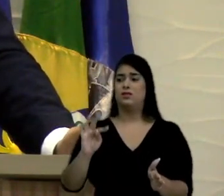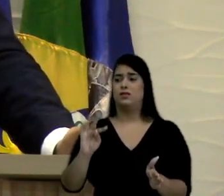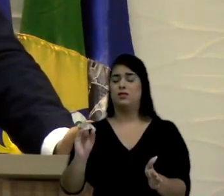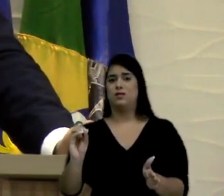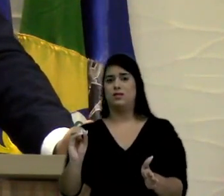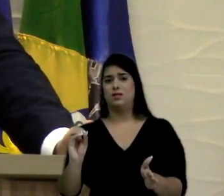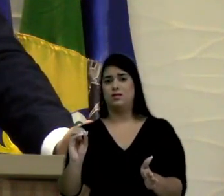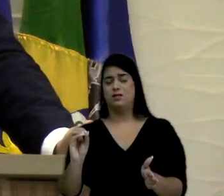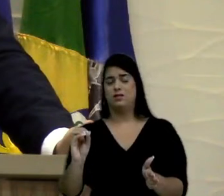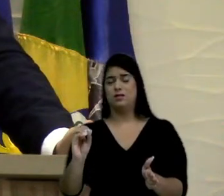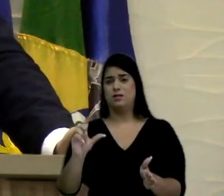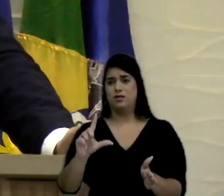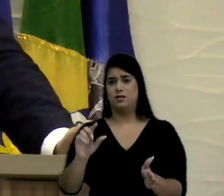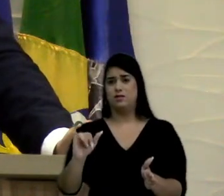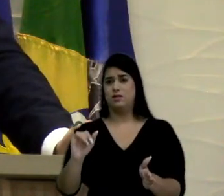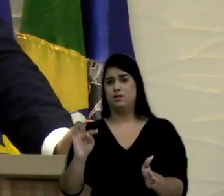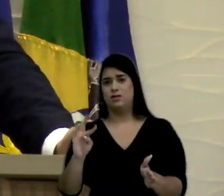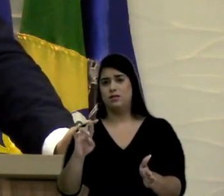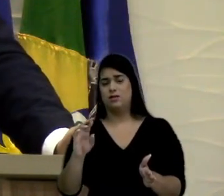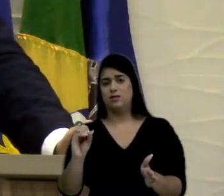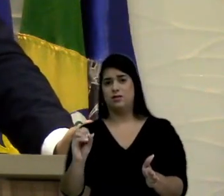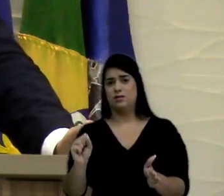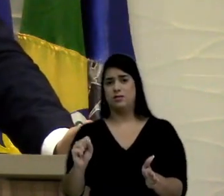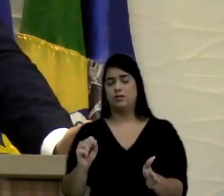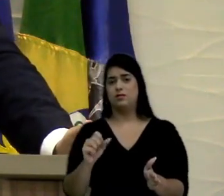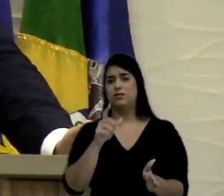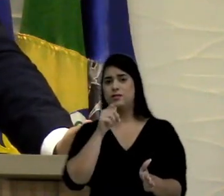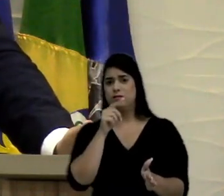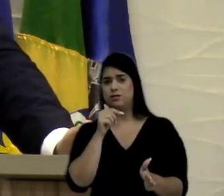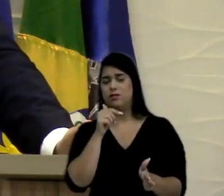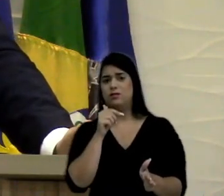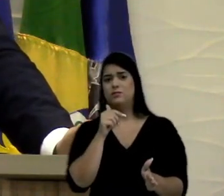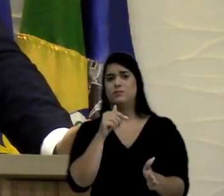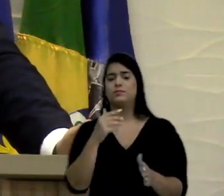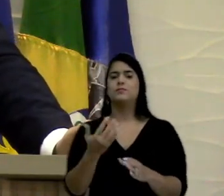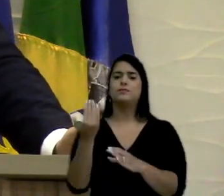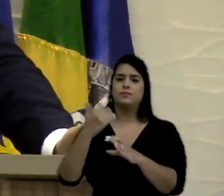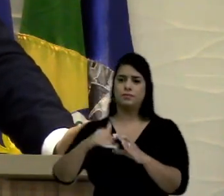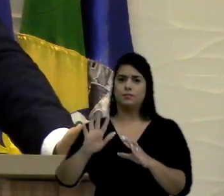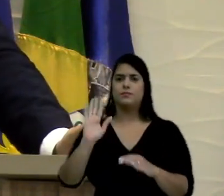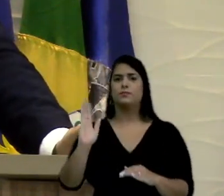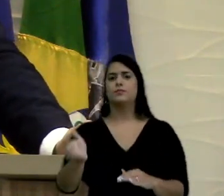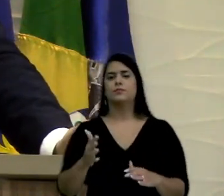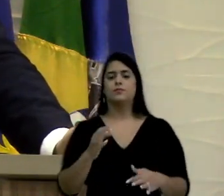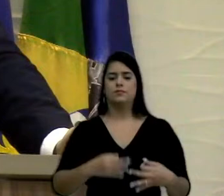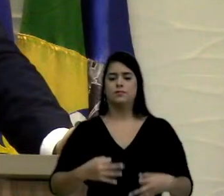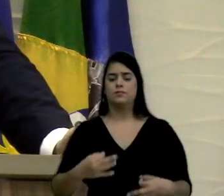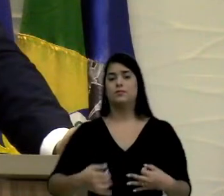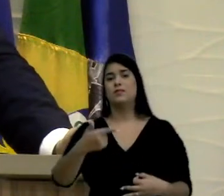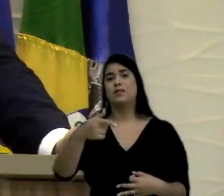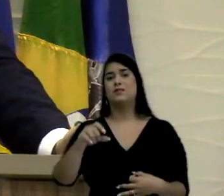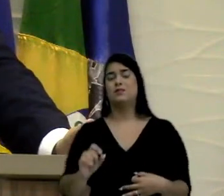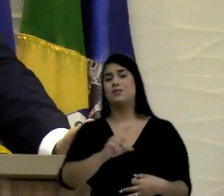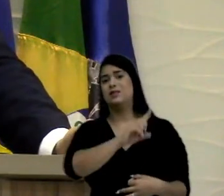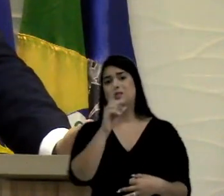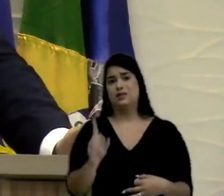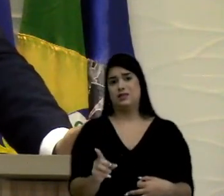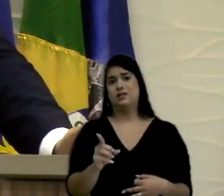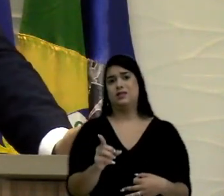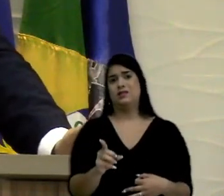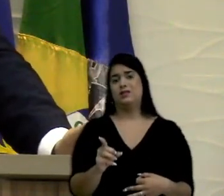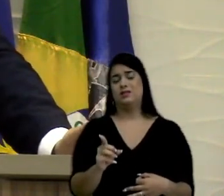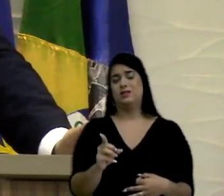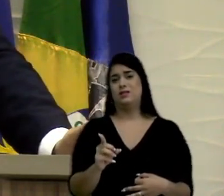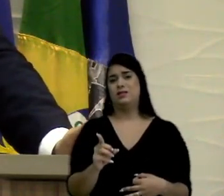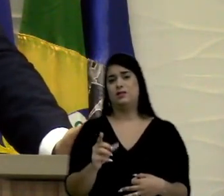segundo então essa parte da investigação já foi encaminhada o promotor também deu um prazo de 20 dias e se vença agora no próximo dia